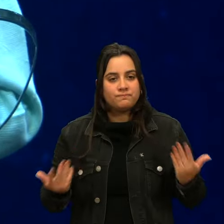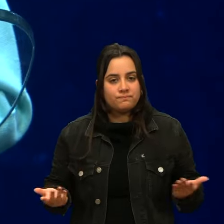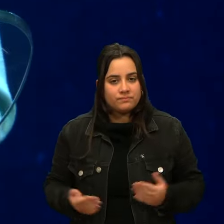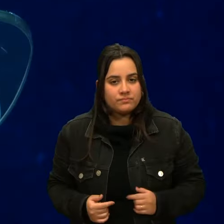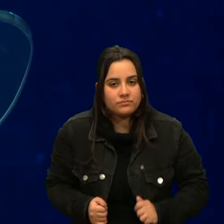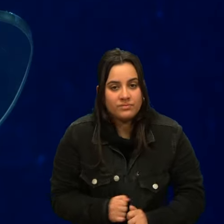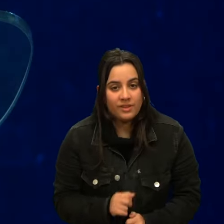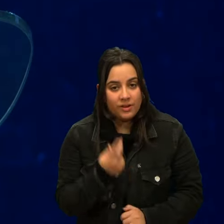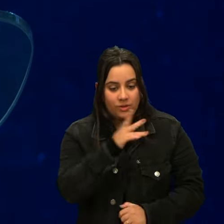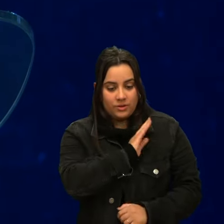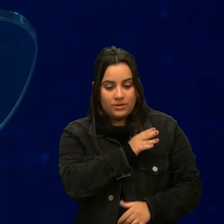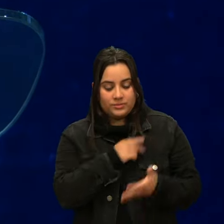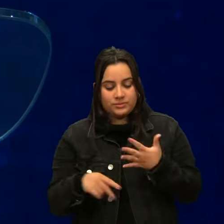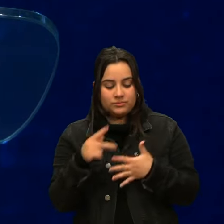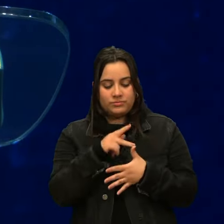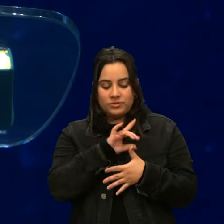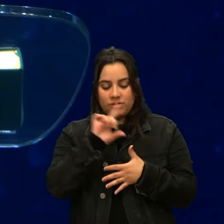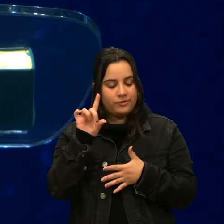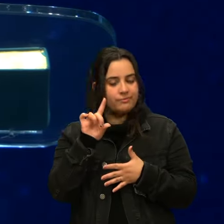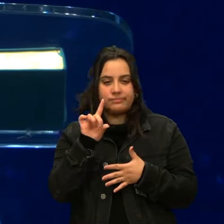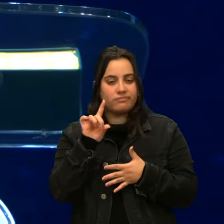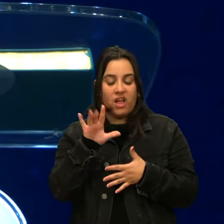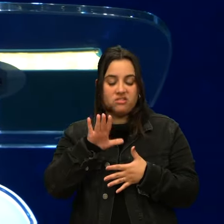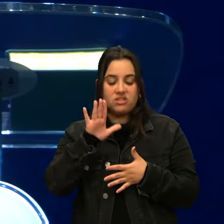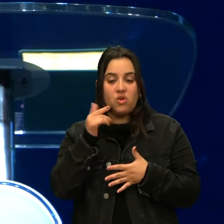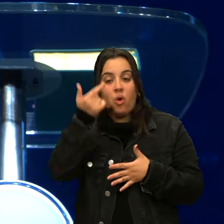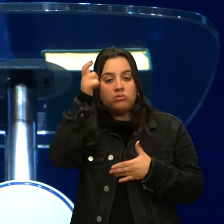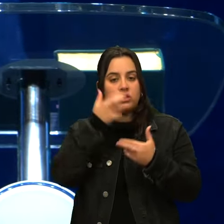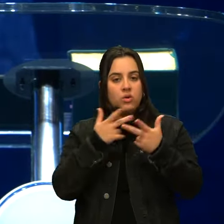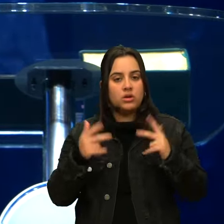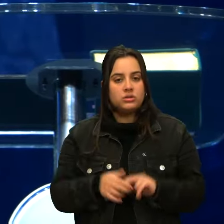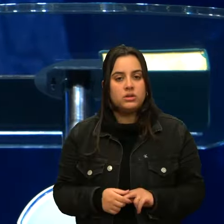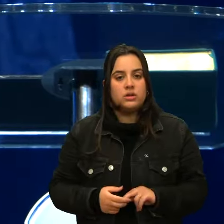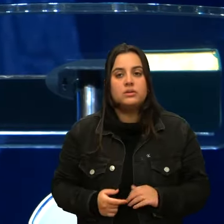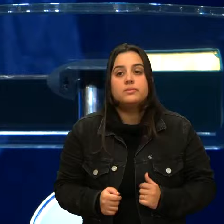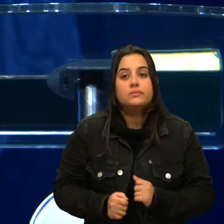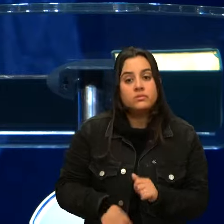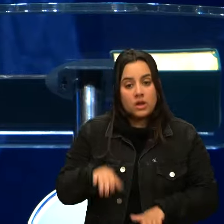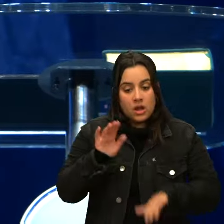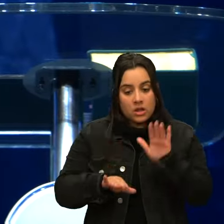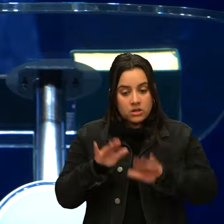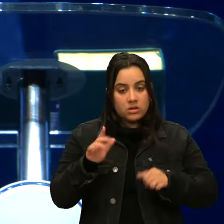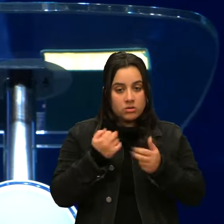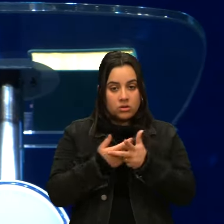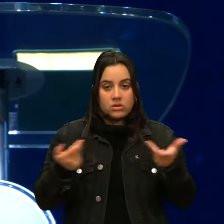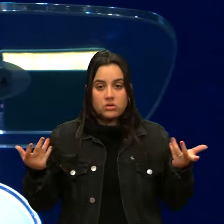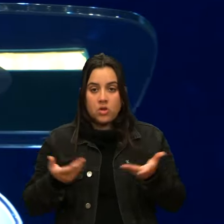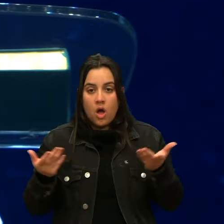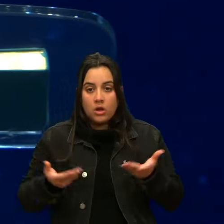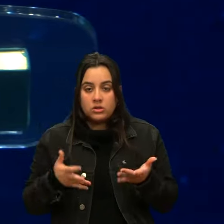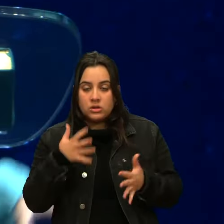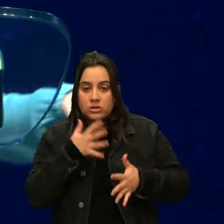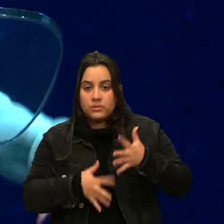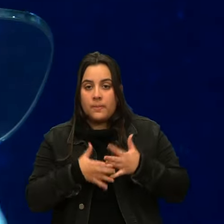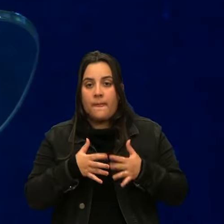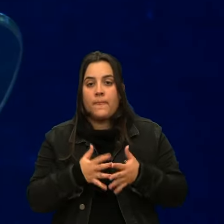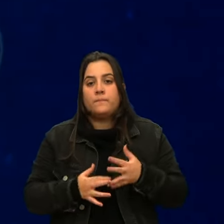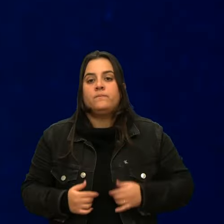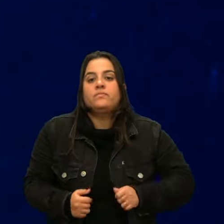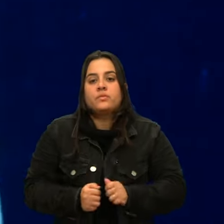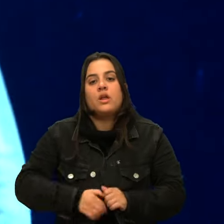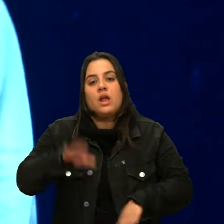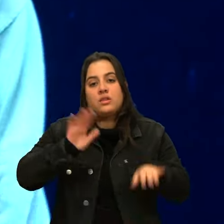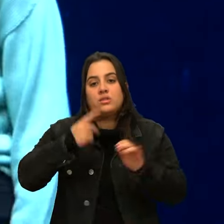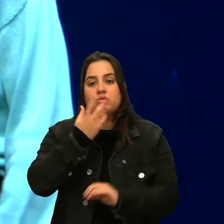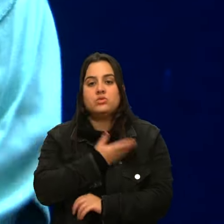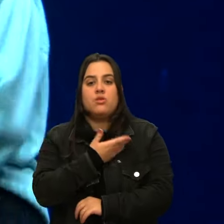Talvez exista algo hoje que está te distraindo aqui. Talvez tenha o teu amigo aí do lado, a cada 5 minutos ele